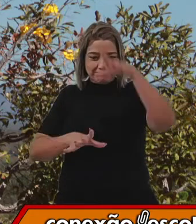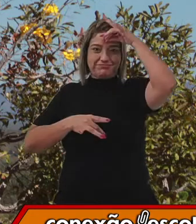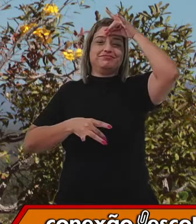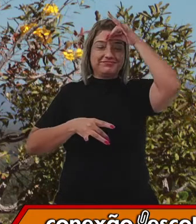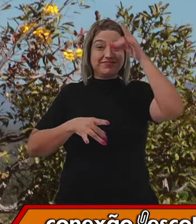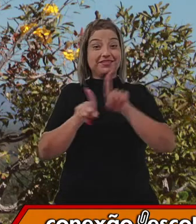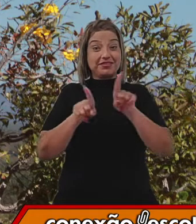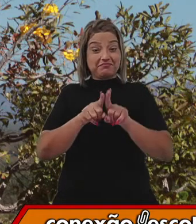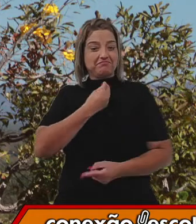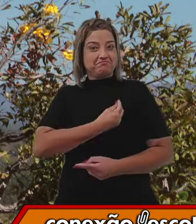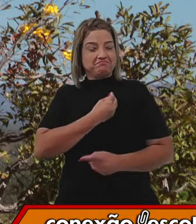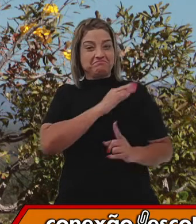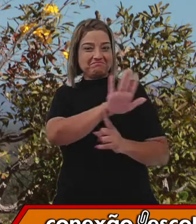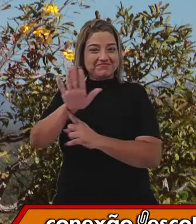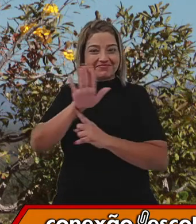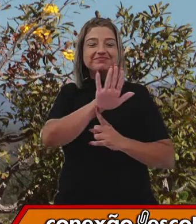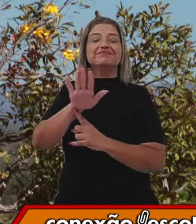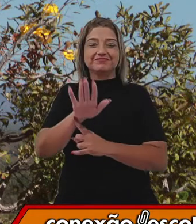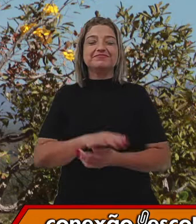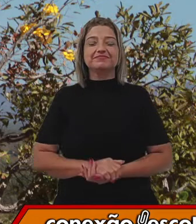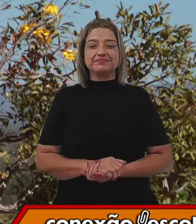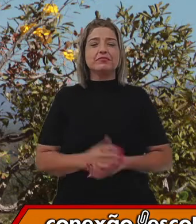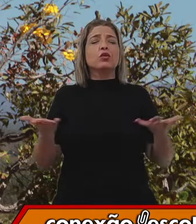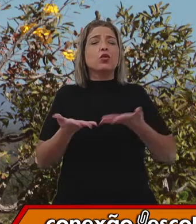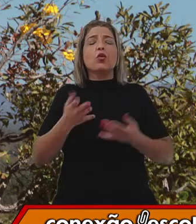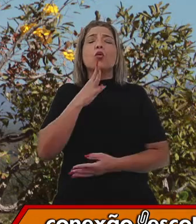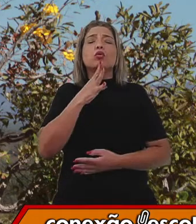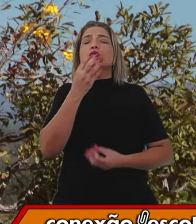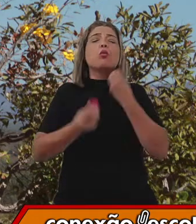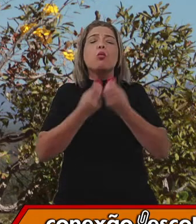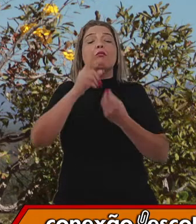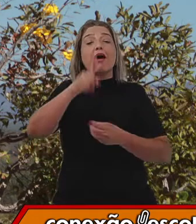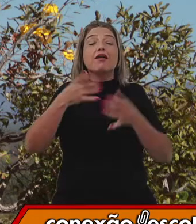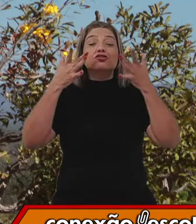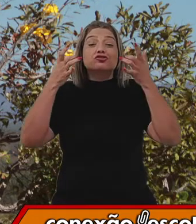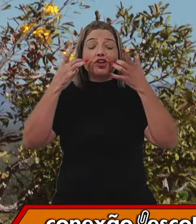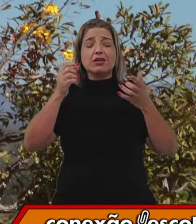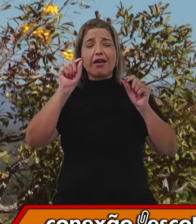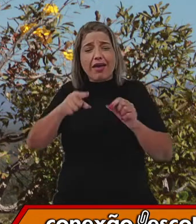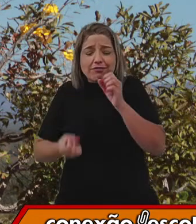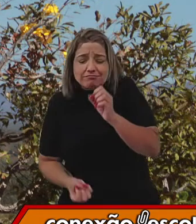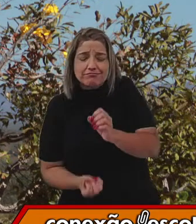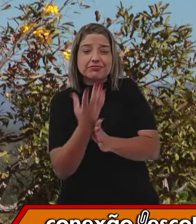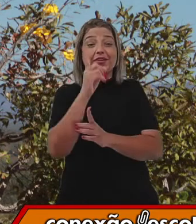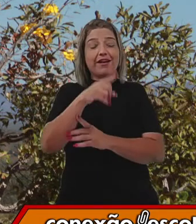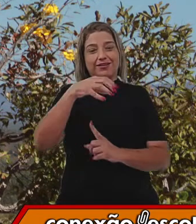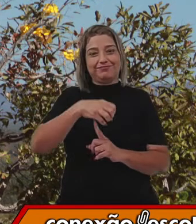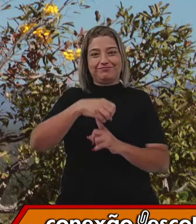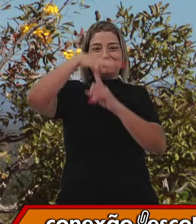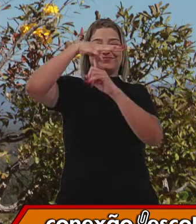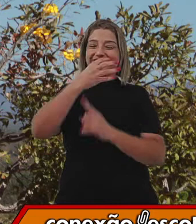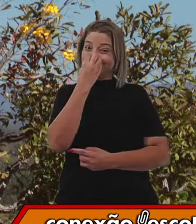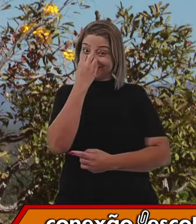Vamos conhecer um pouco do berço do teatro, que é o circo, e algumas curiosidades